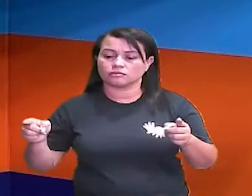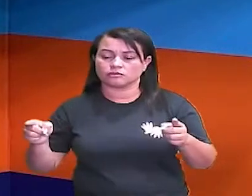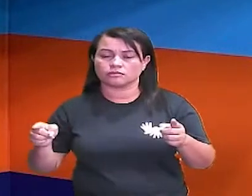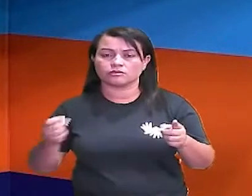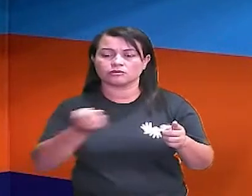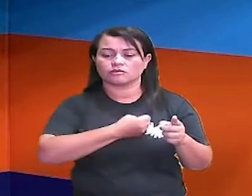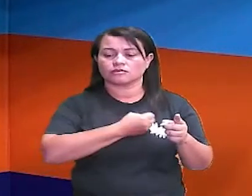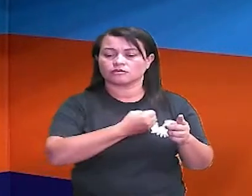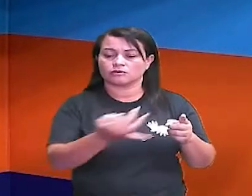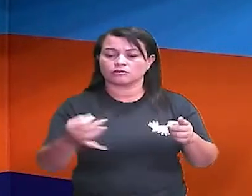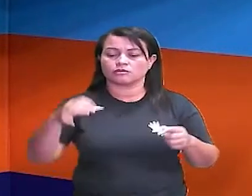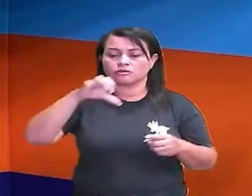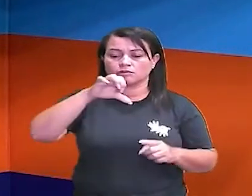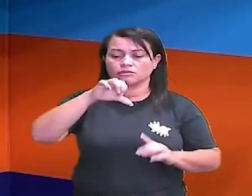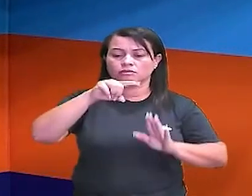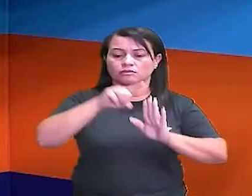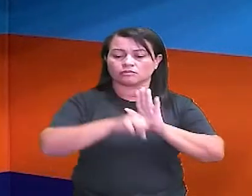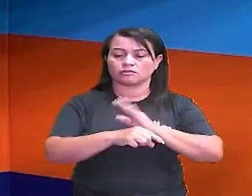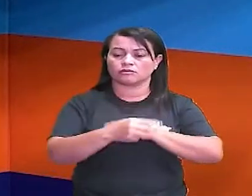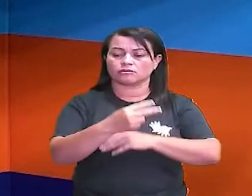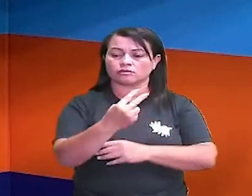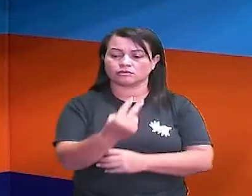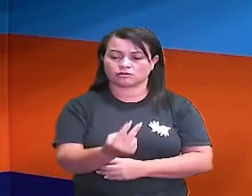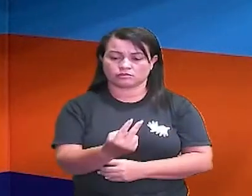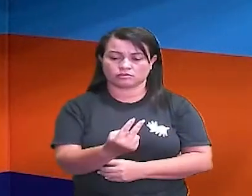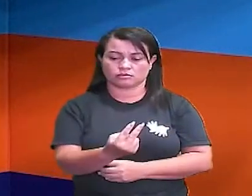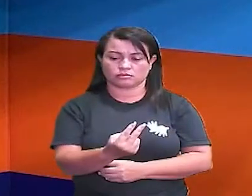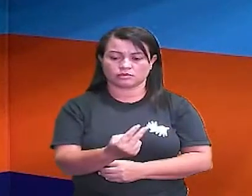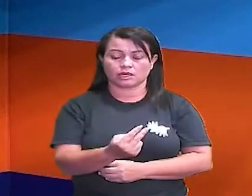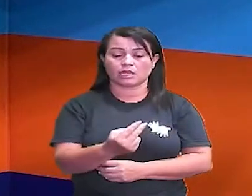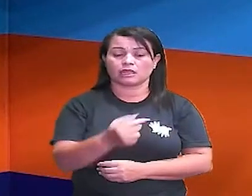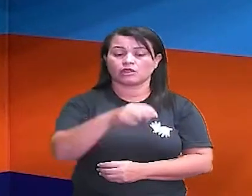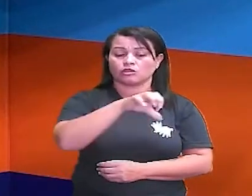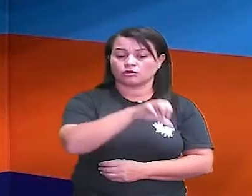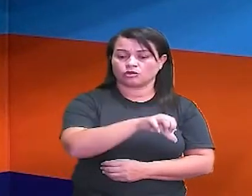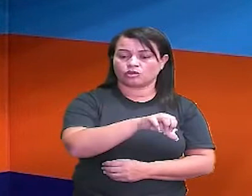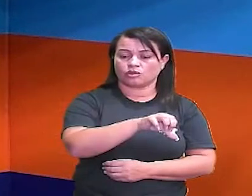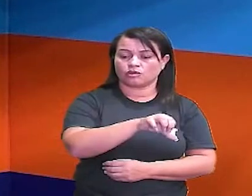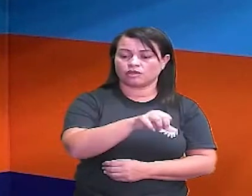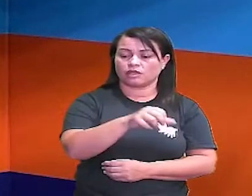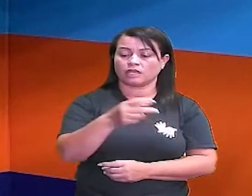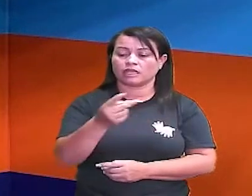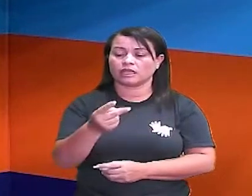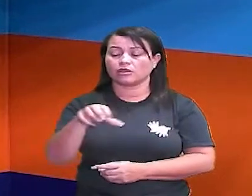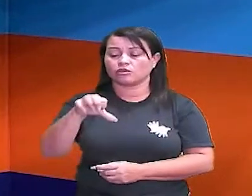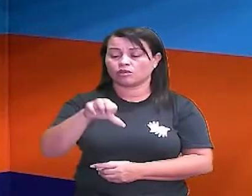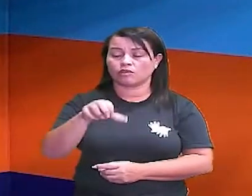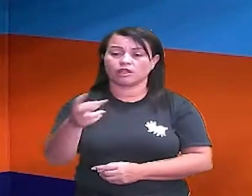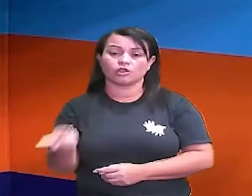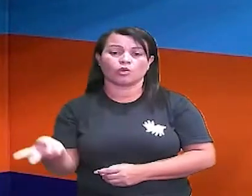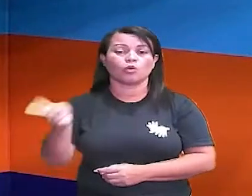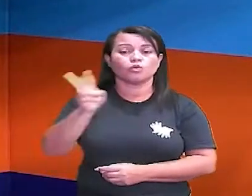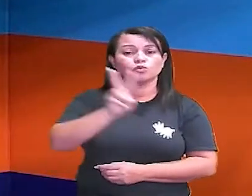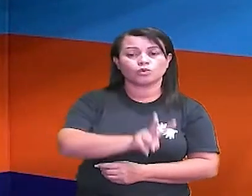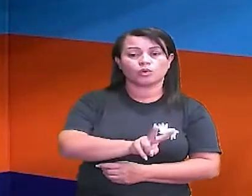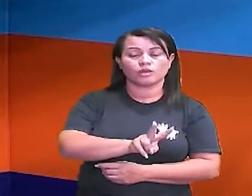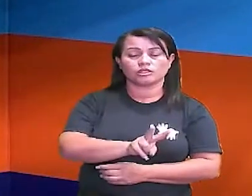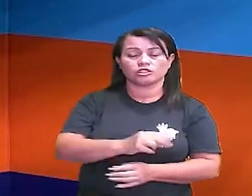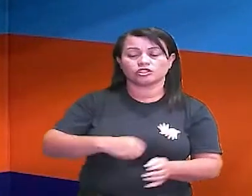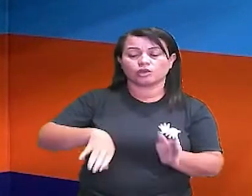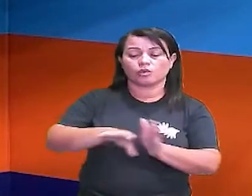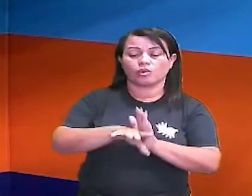2. Ele saiu no 9 e andou 2 para trás e chegou ao